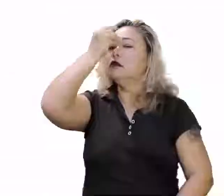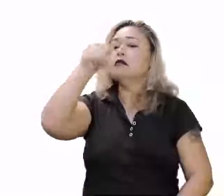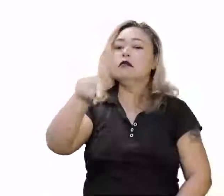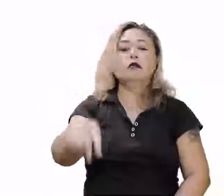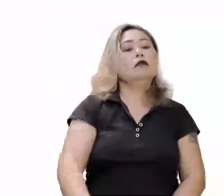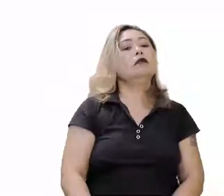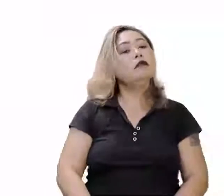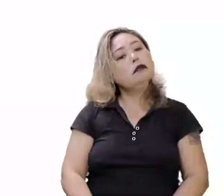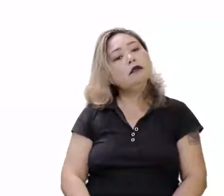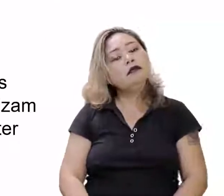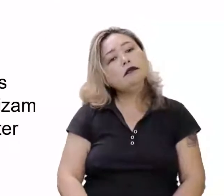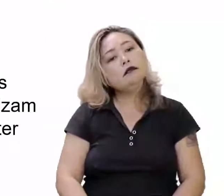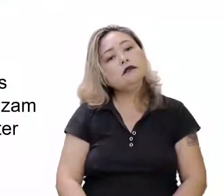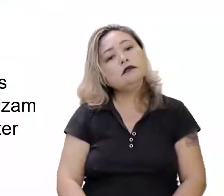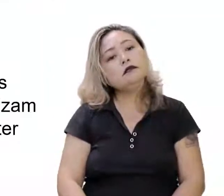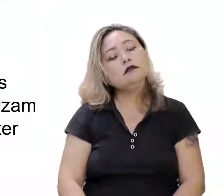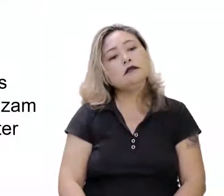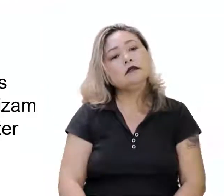lá.